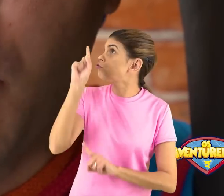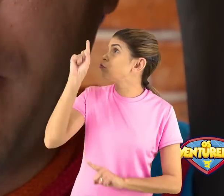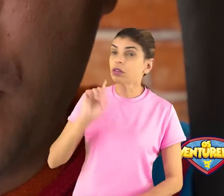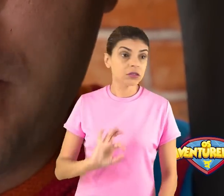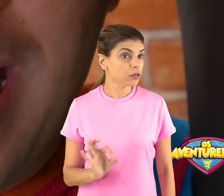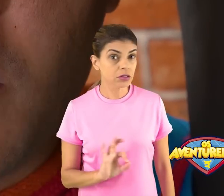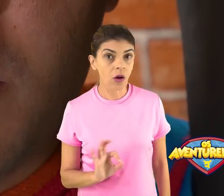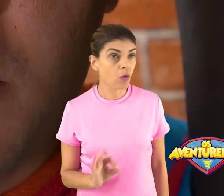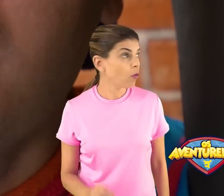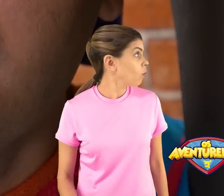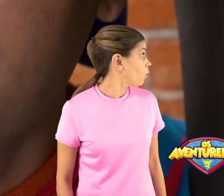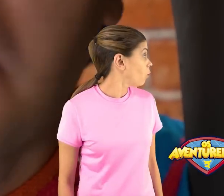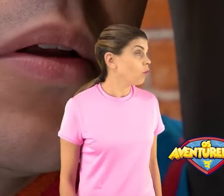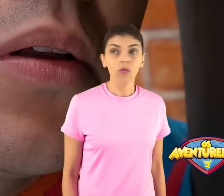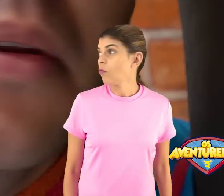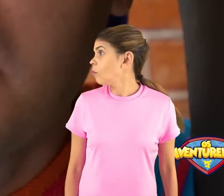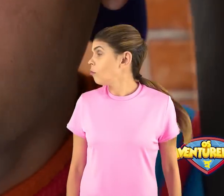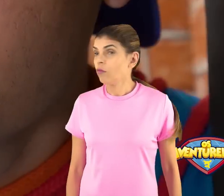Eu não fui para o espaço?